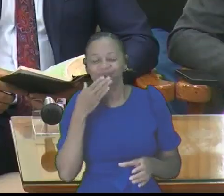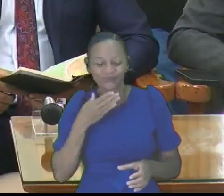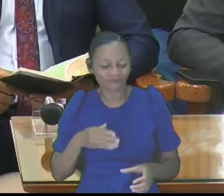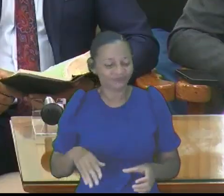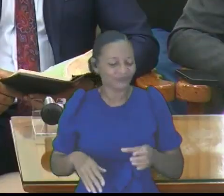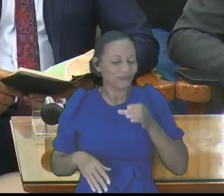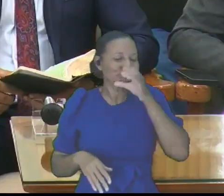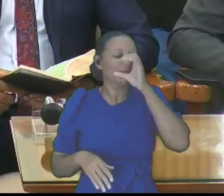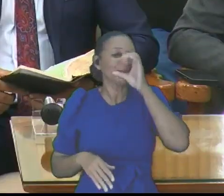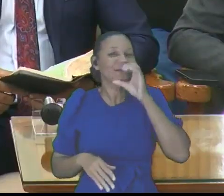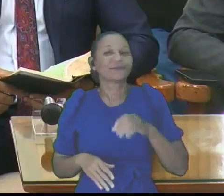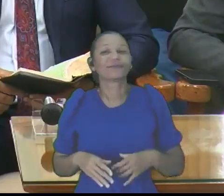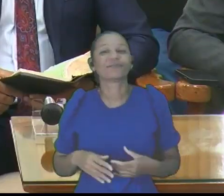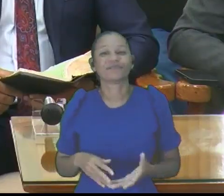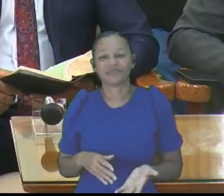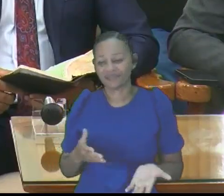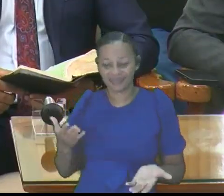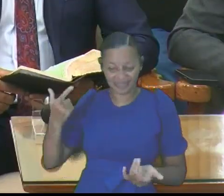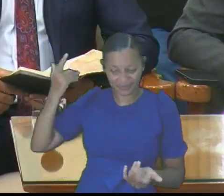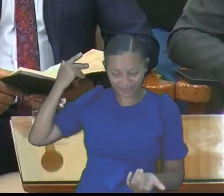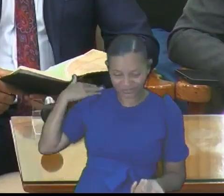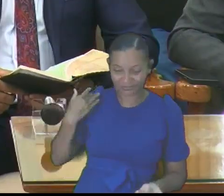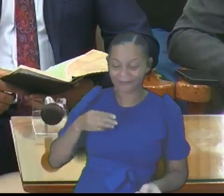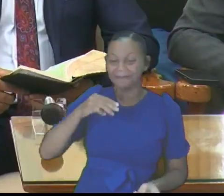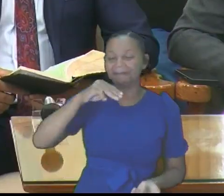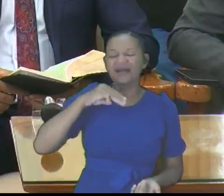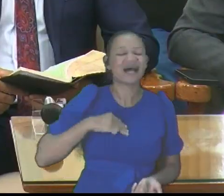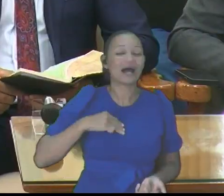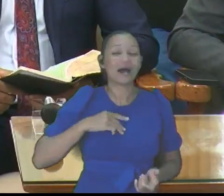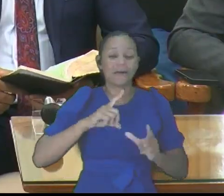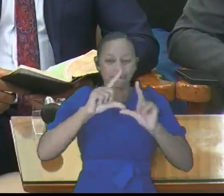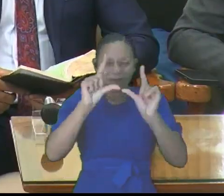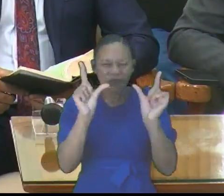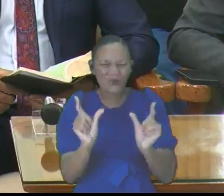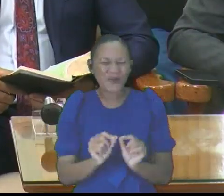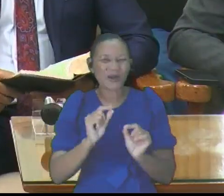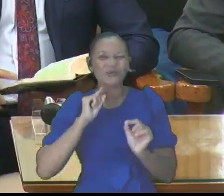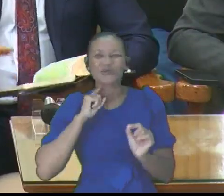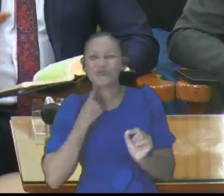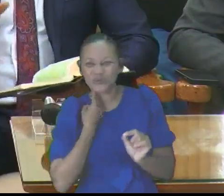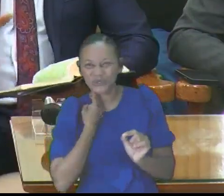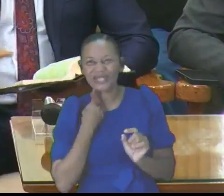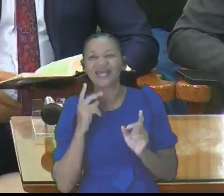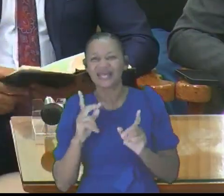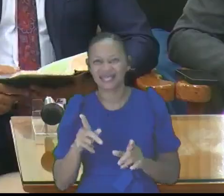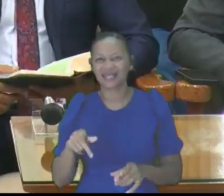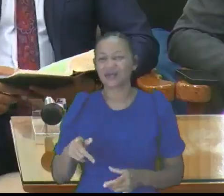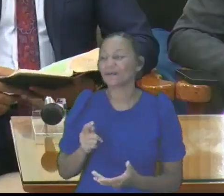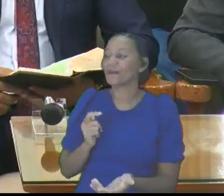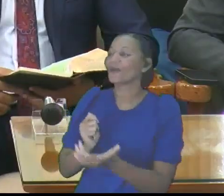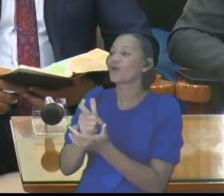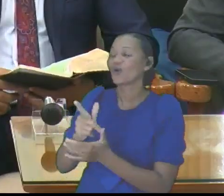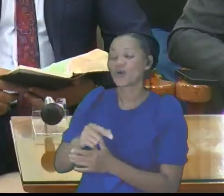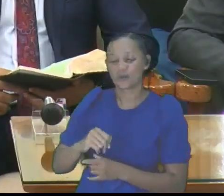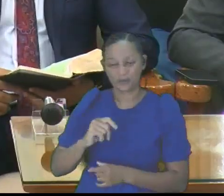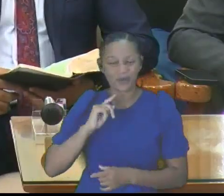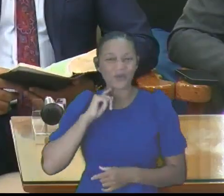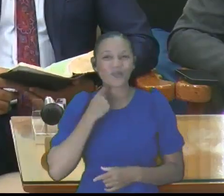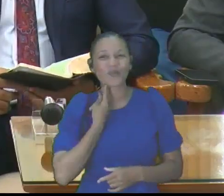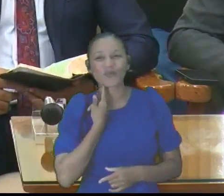Quando eu era menino, chamava mancha-pulmão. Quem alcançou o mancha-pulmão? Vai ali na bodega comprar um